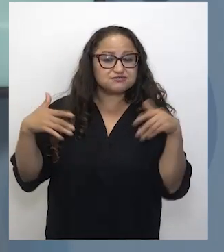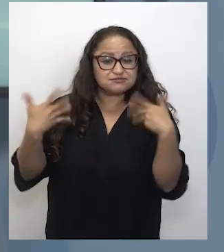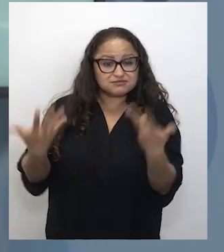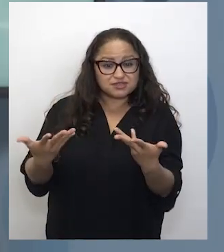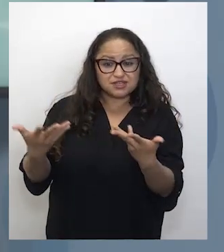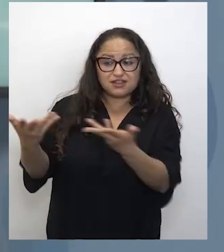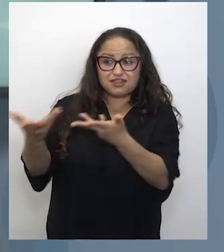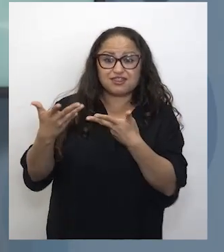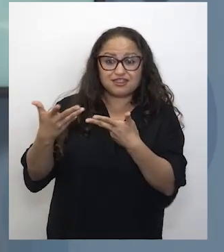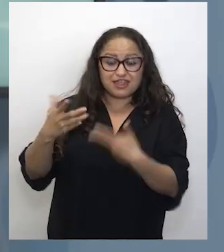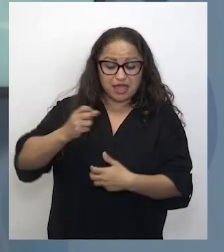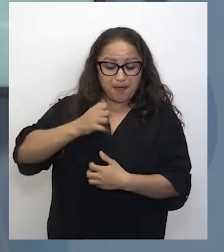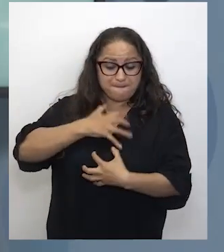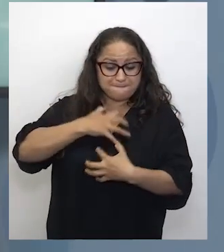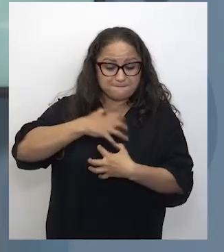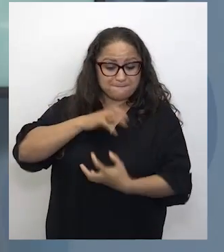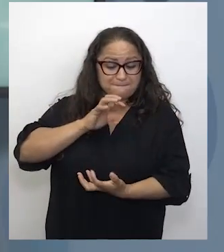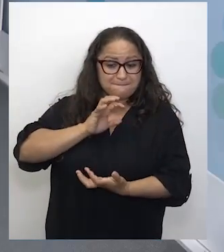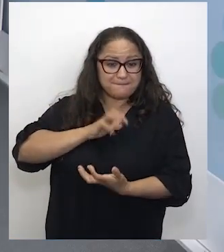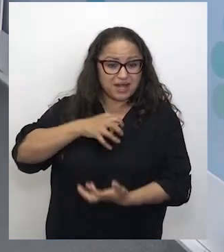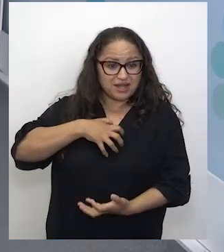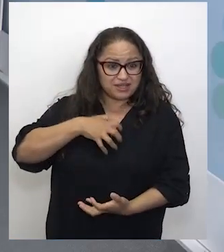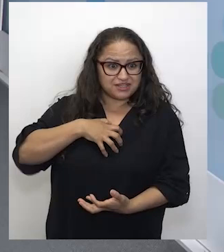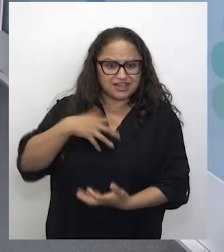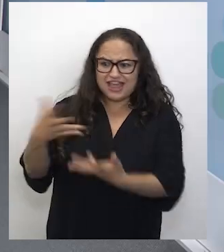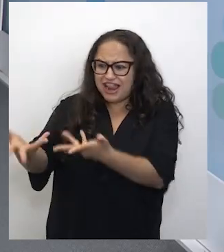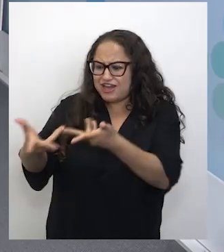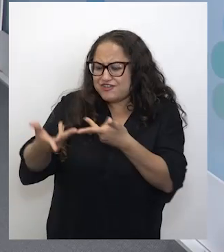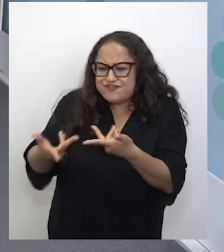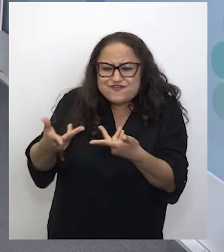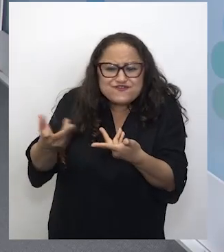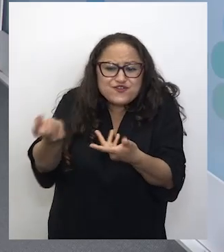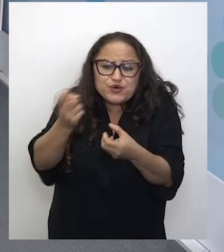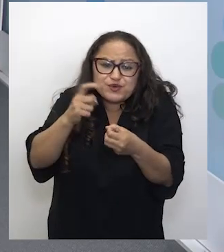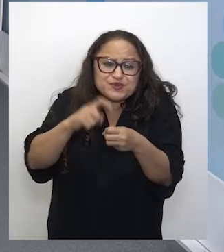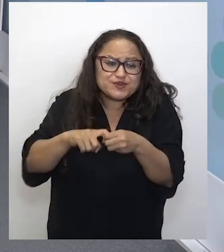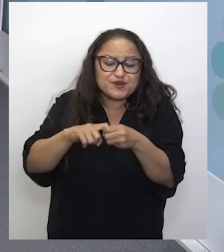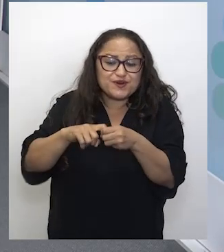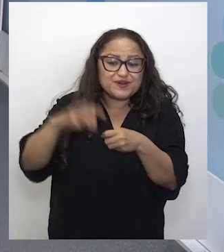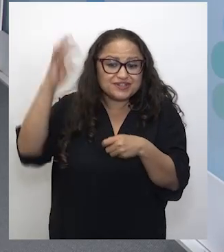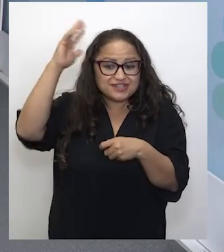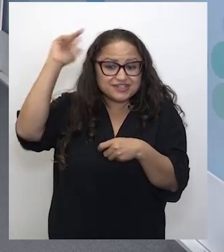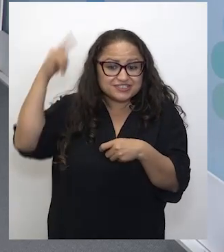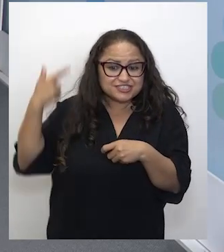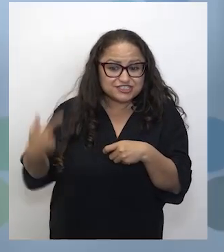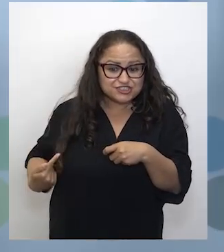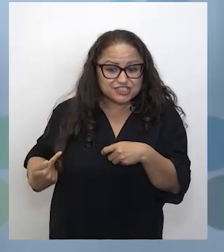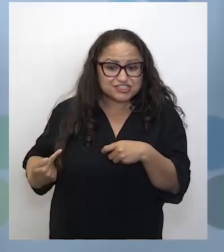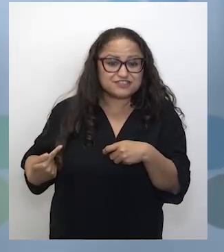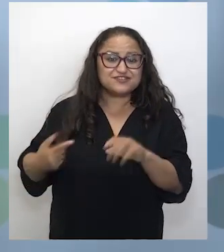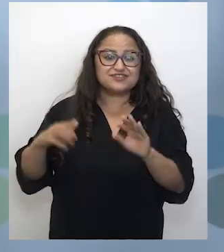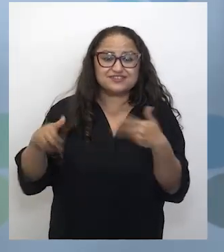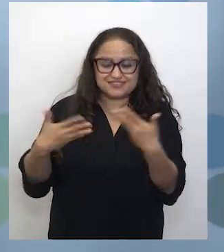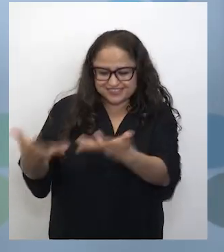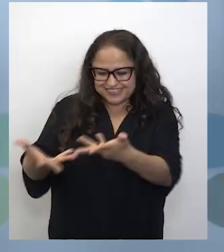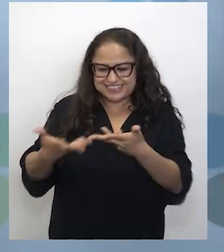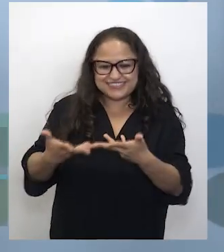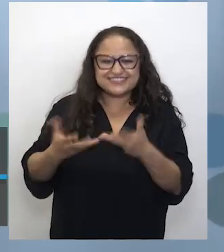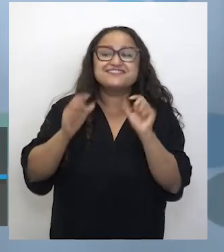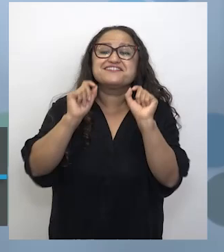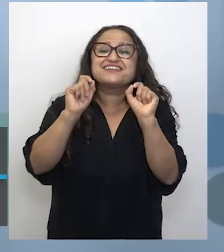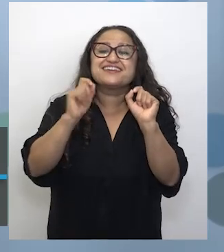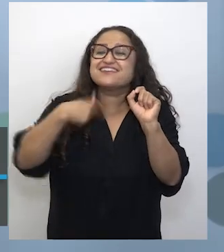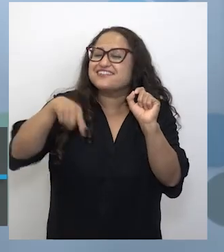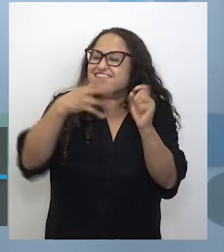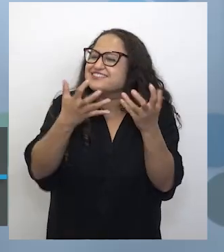de Salvador, Bahia, né? Jennifer de volta para mim. Gente, com a recepção dessa, a gente quer o quê mais, né?